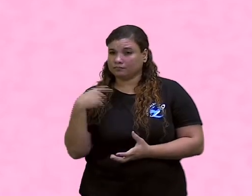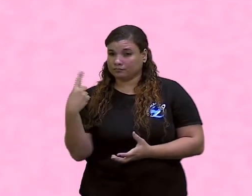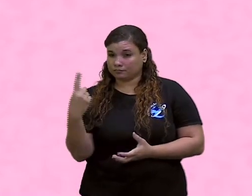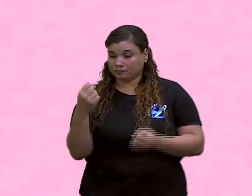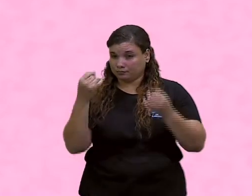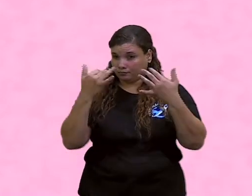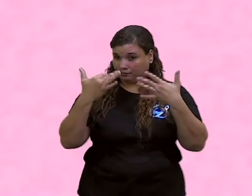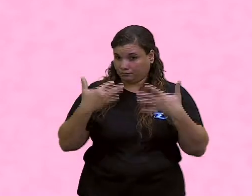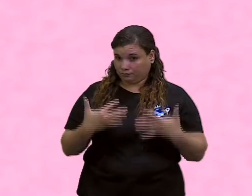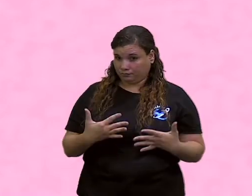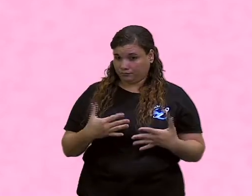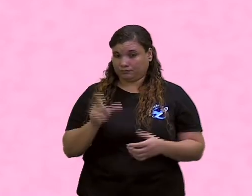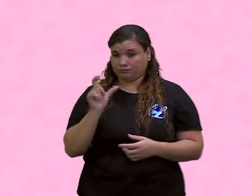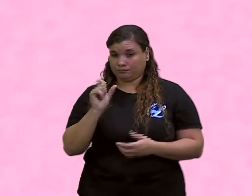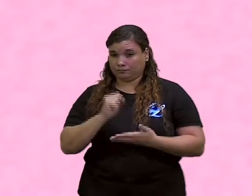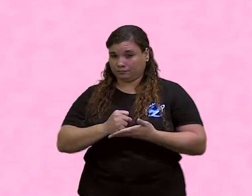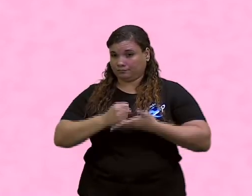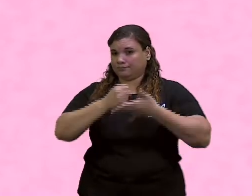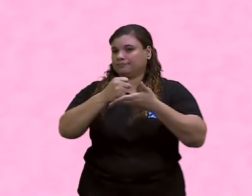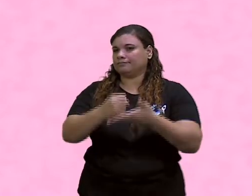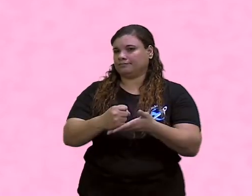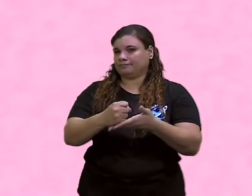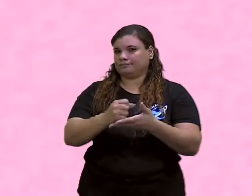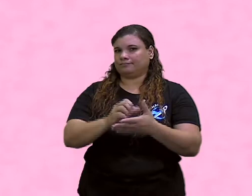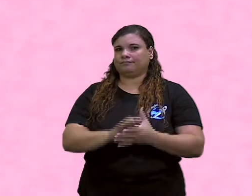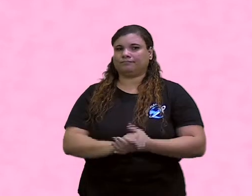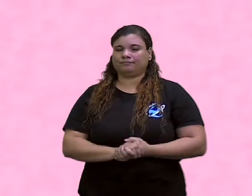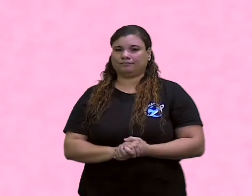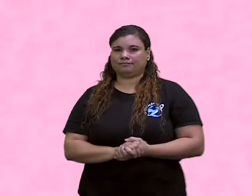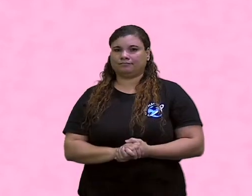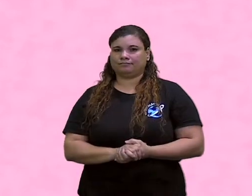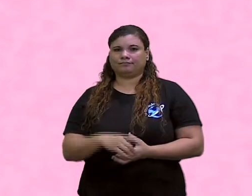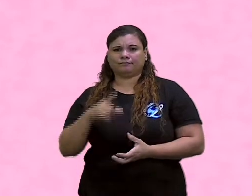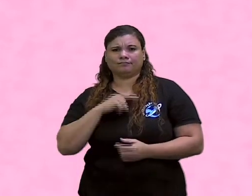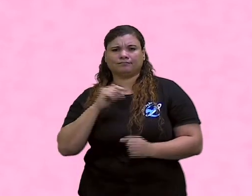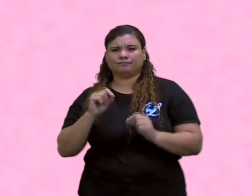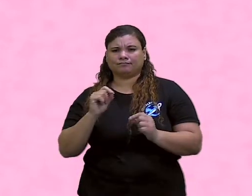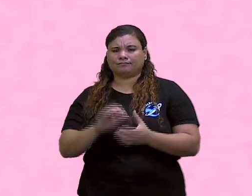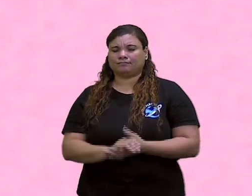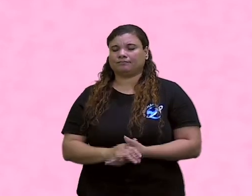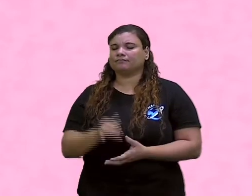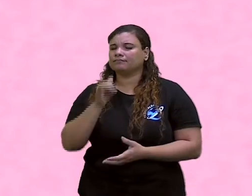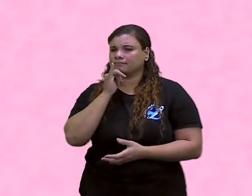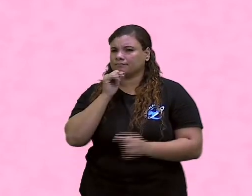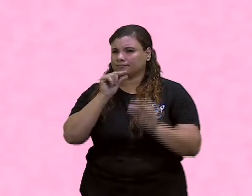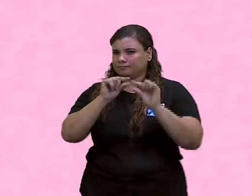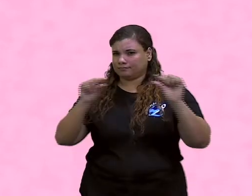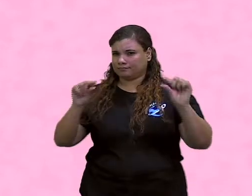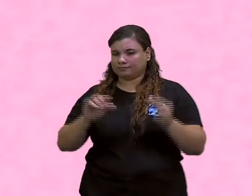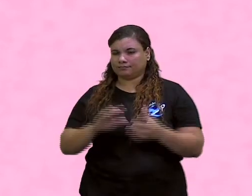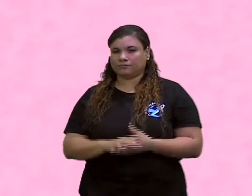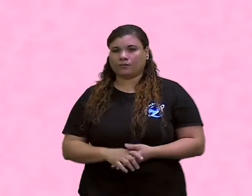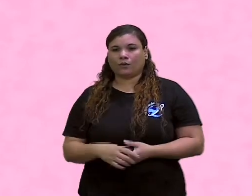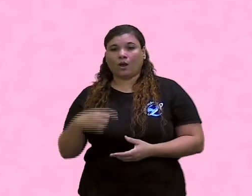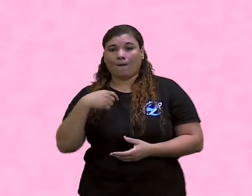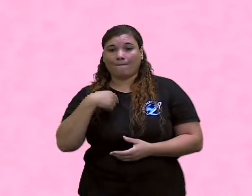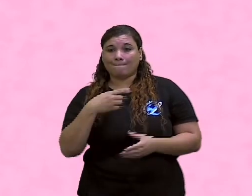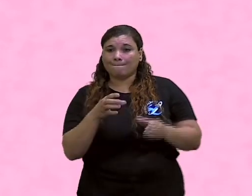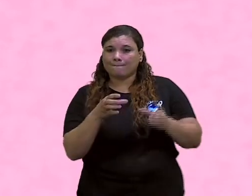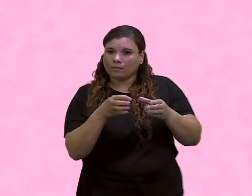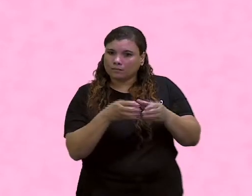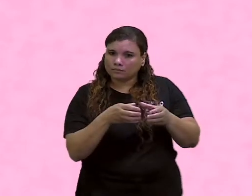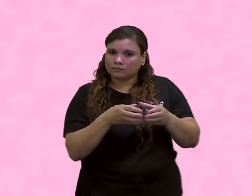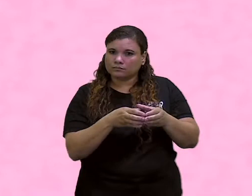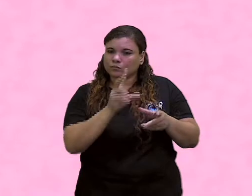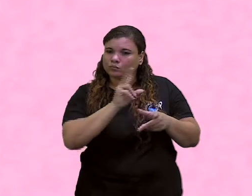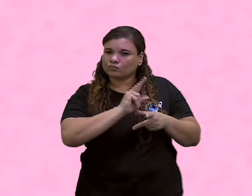integrantes, vamos observar aqui junto com a frase. Meu time venceu um campeonato após 7 anos. Bem,